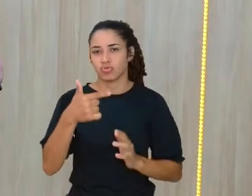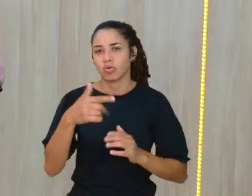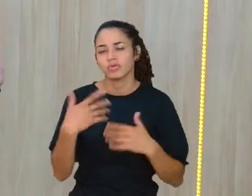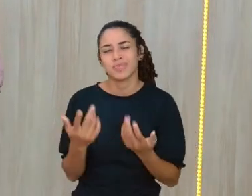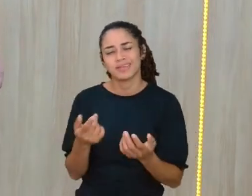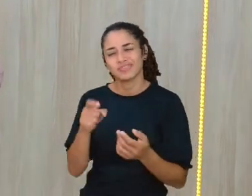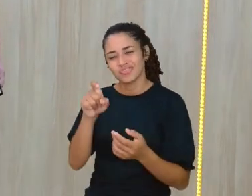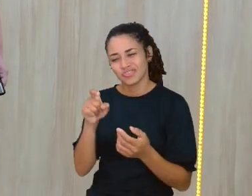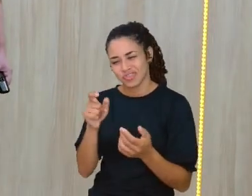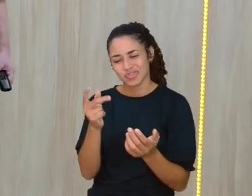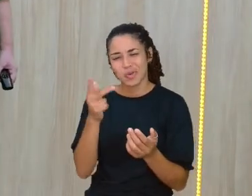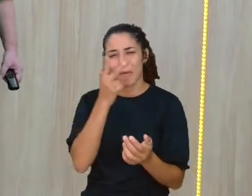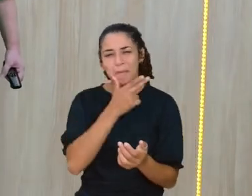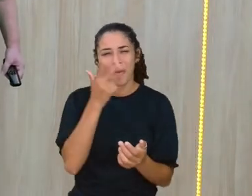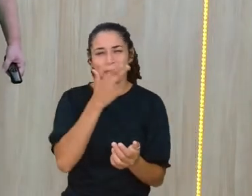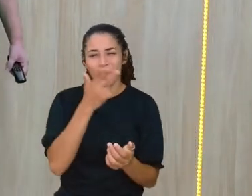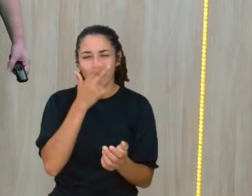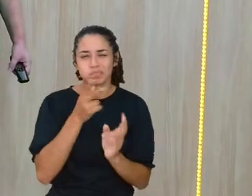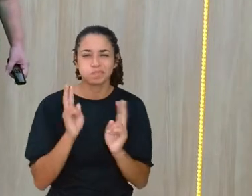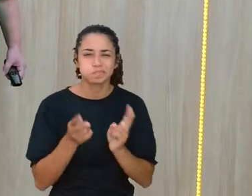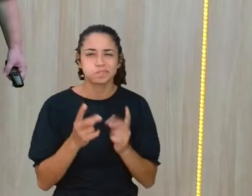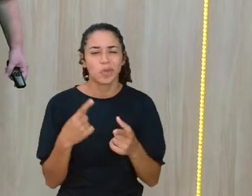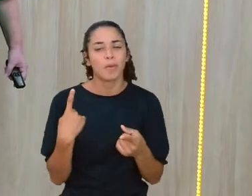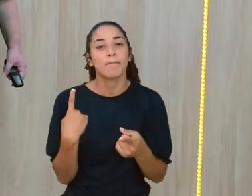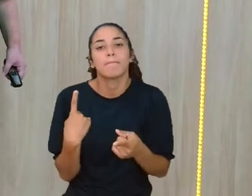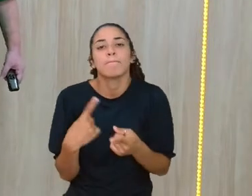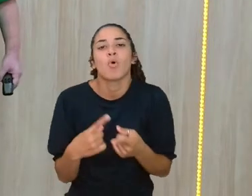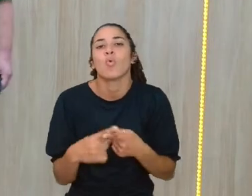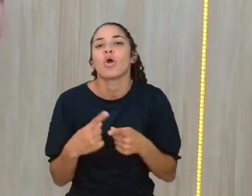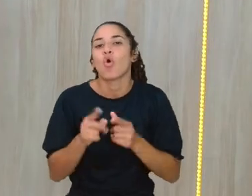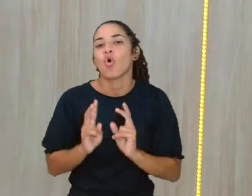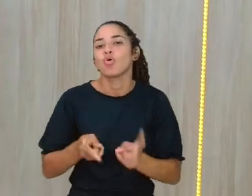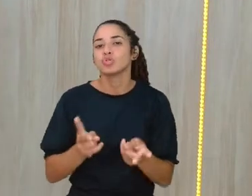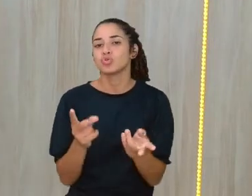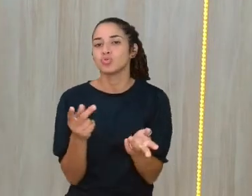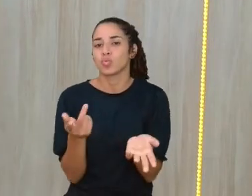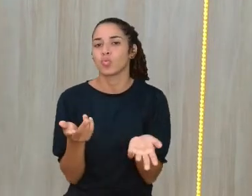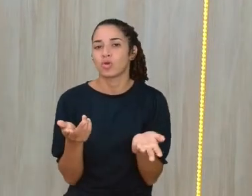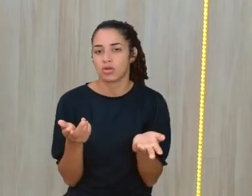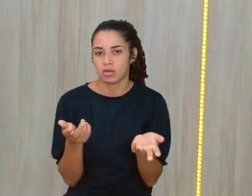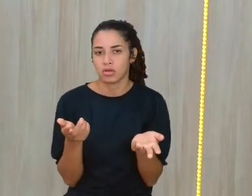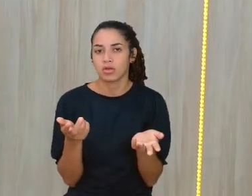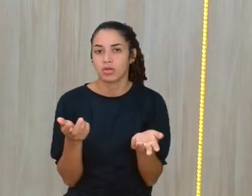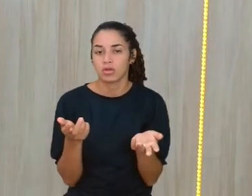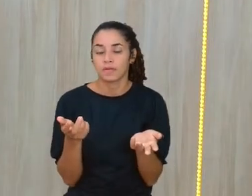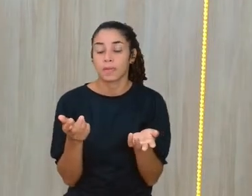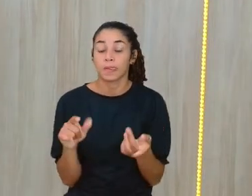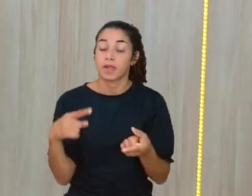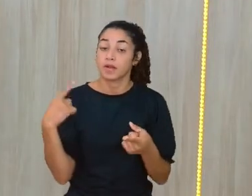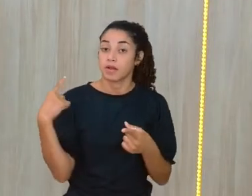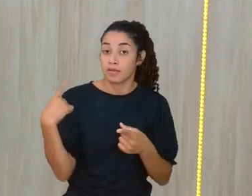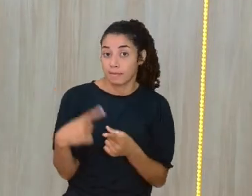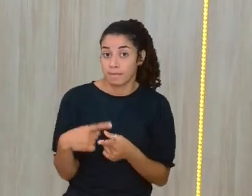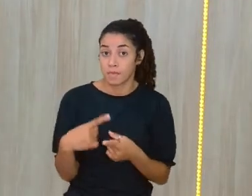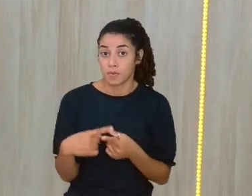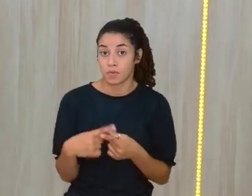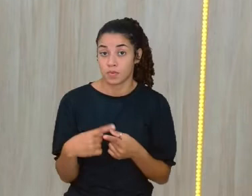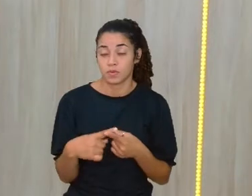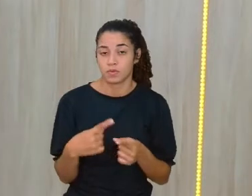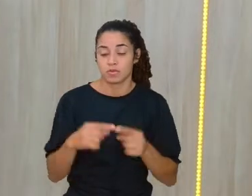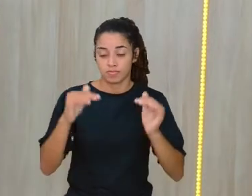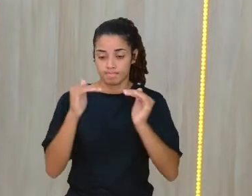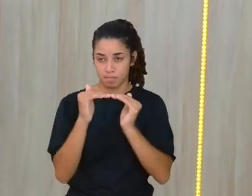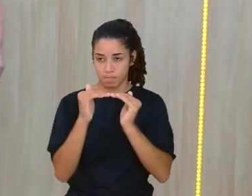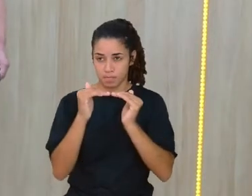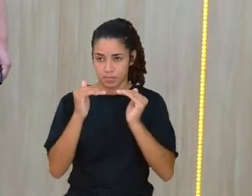mesmo. É verdade. Por que o simétrico e o X continua o mesmo? Porque é